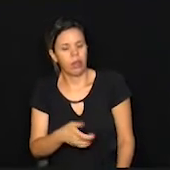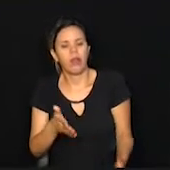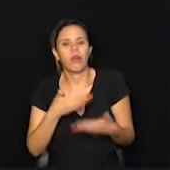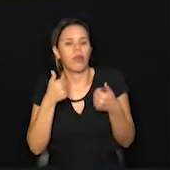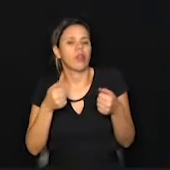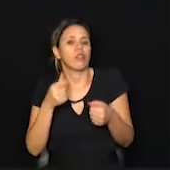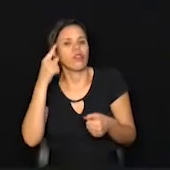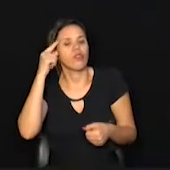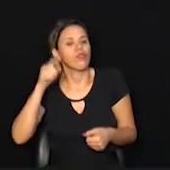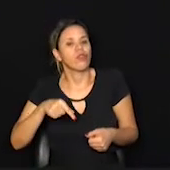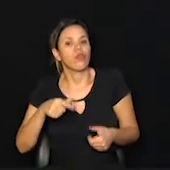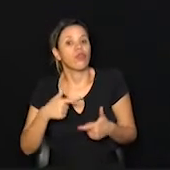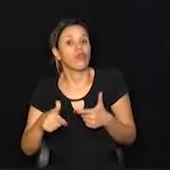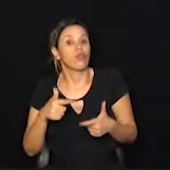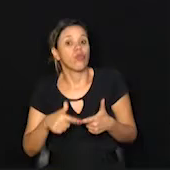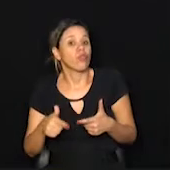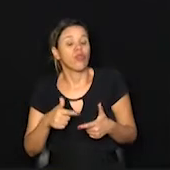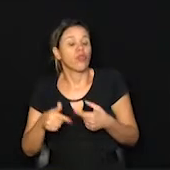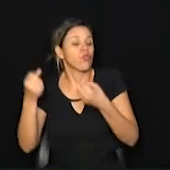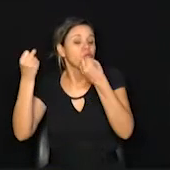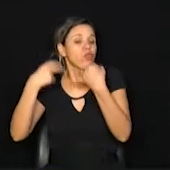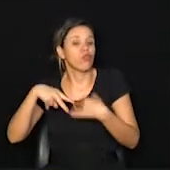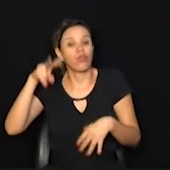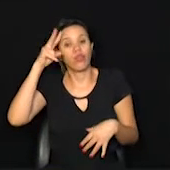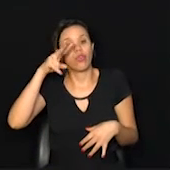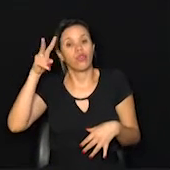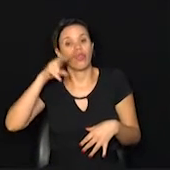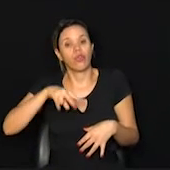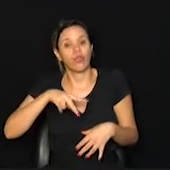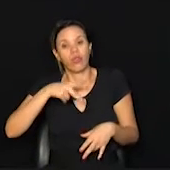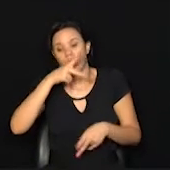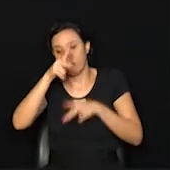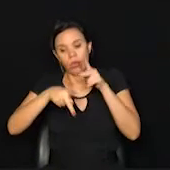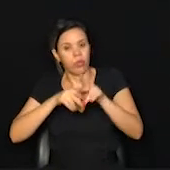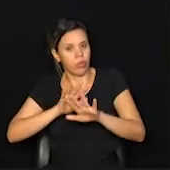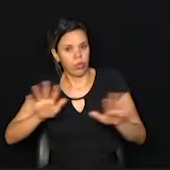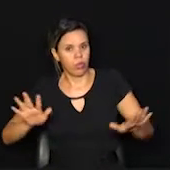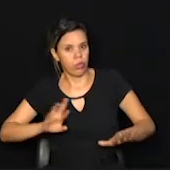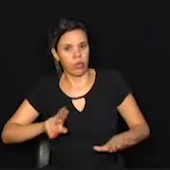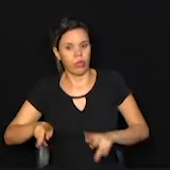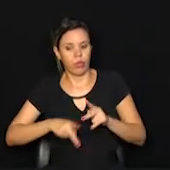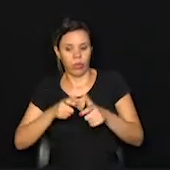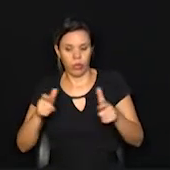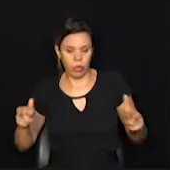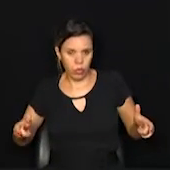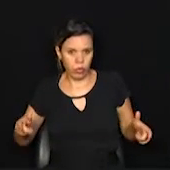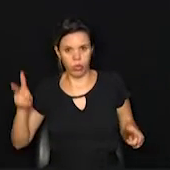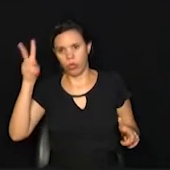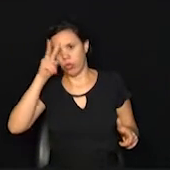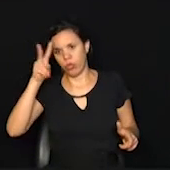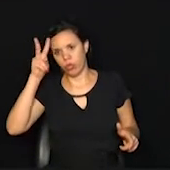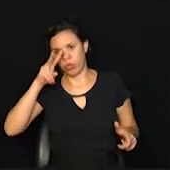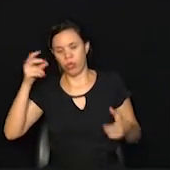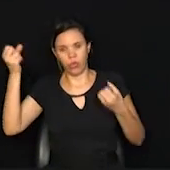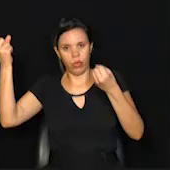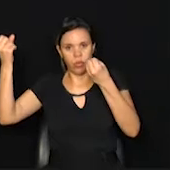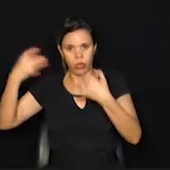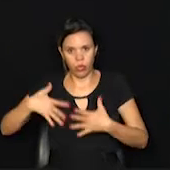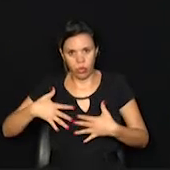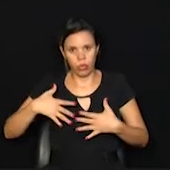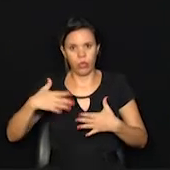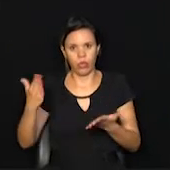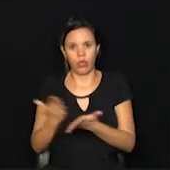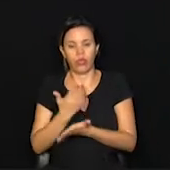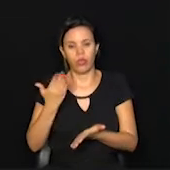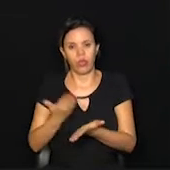quem tem essa ideia o problema é que quem conta a história não é o povo a maior parte das histórias que são contadas nos